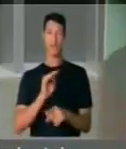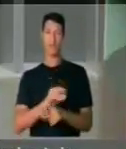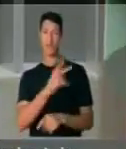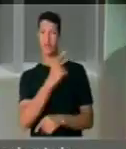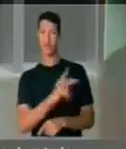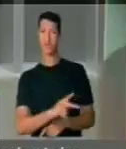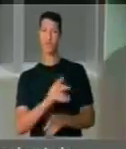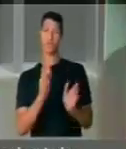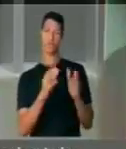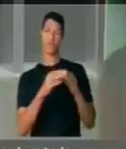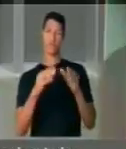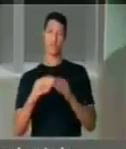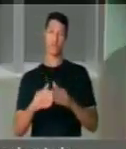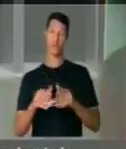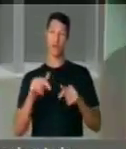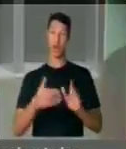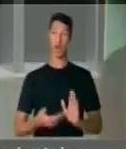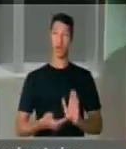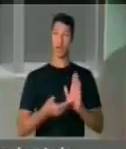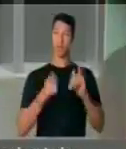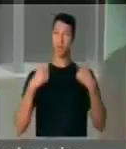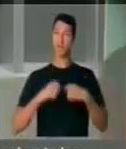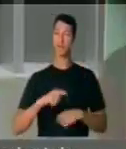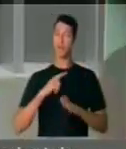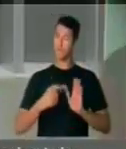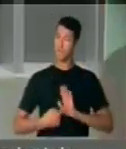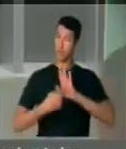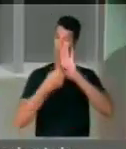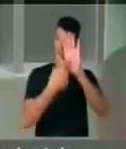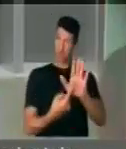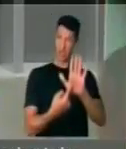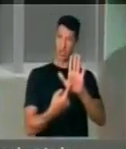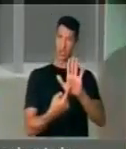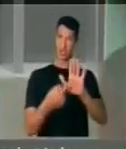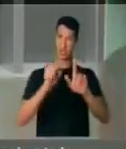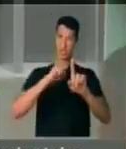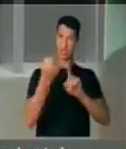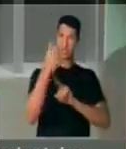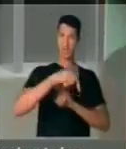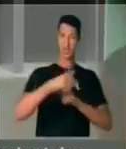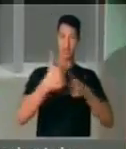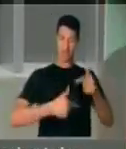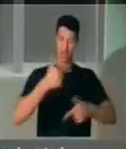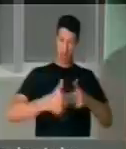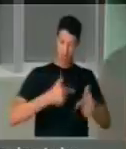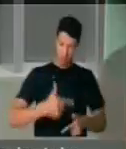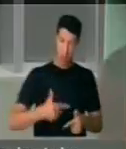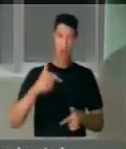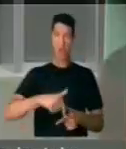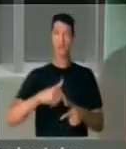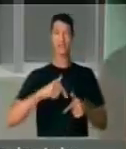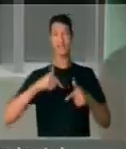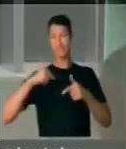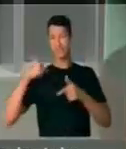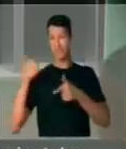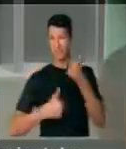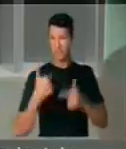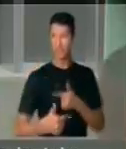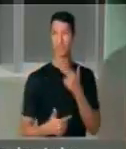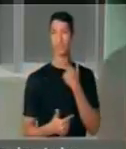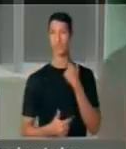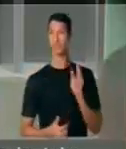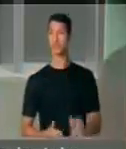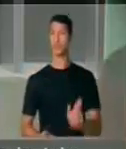seus membros. A Câmara precisa mostrar à sociedade que aqui se trabalha e muito. Não